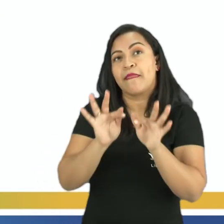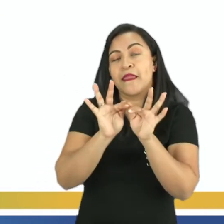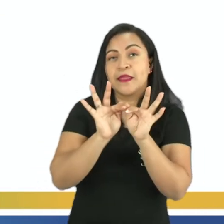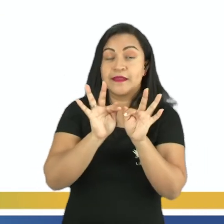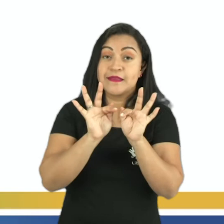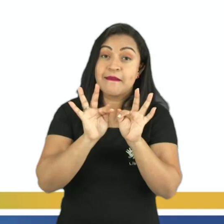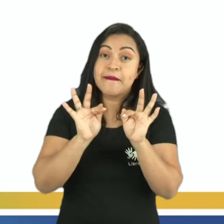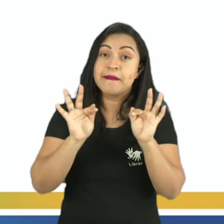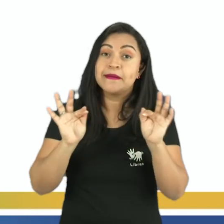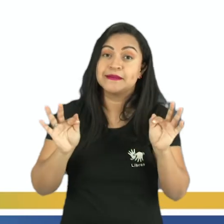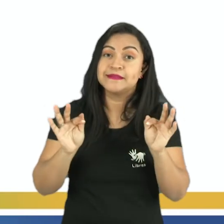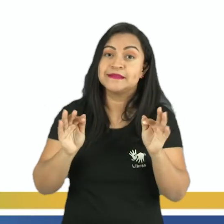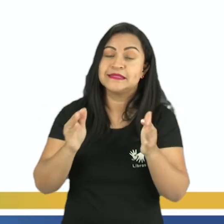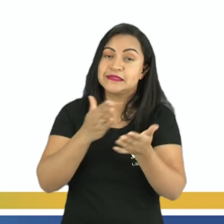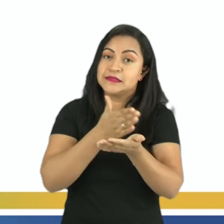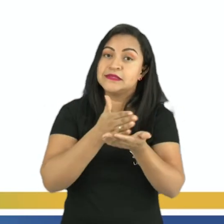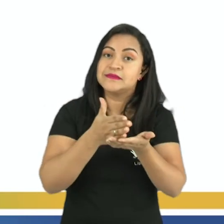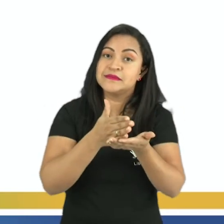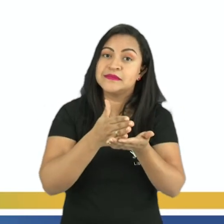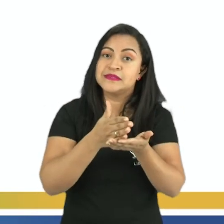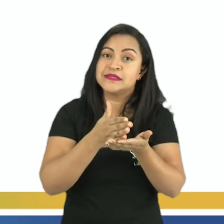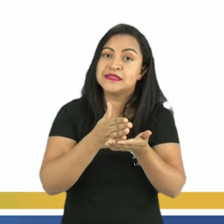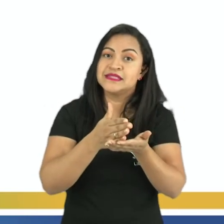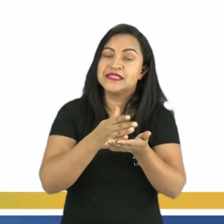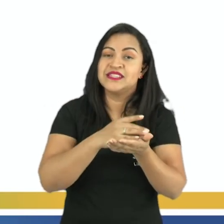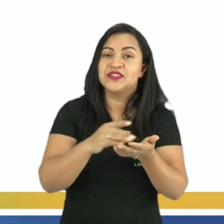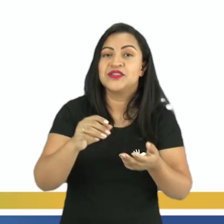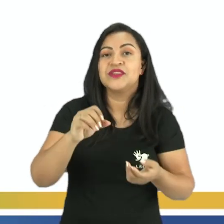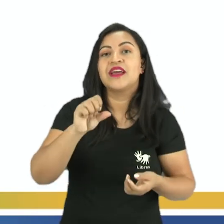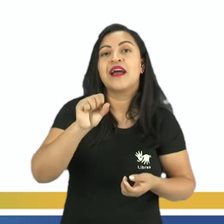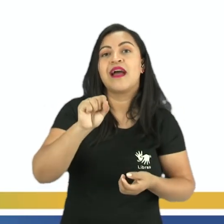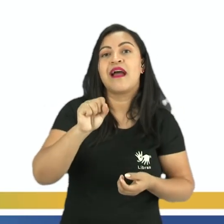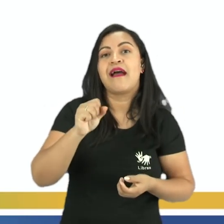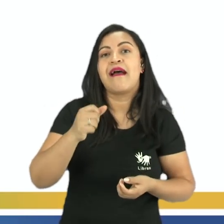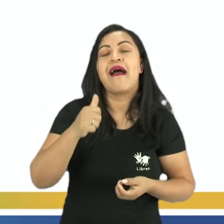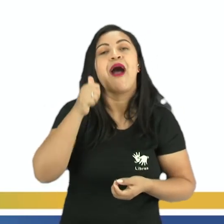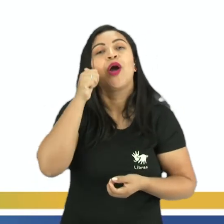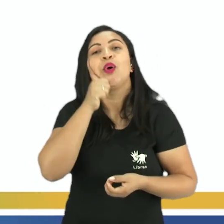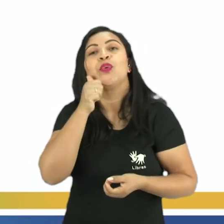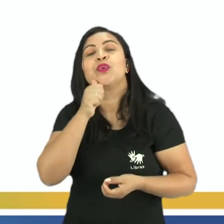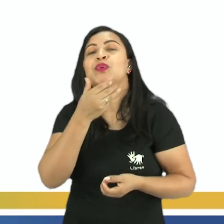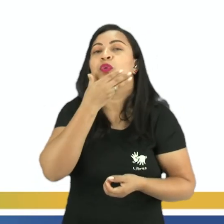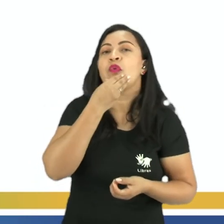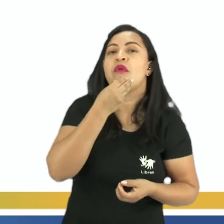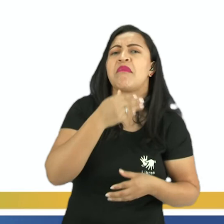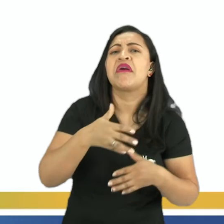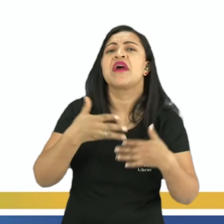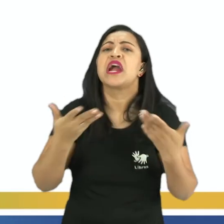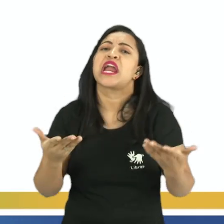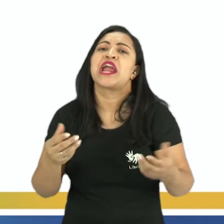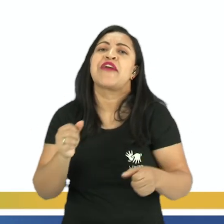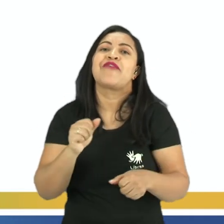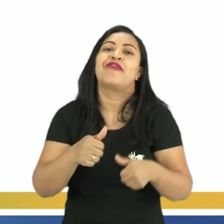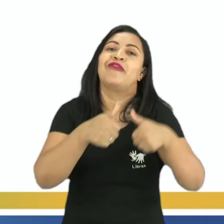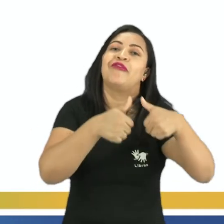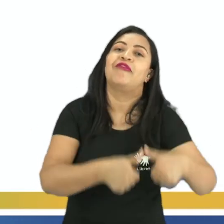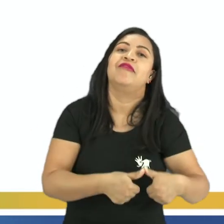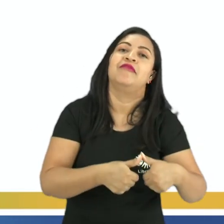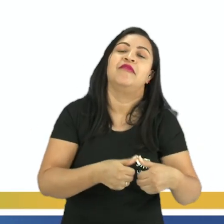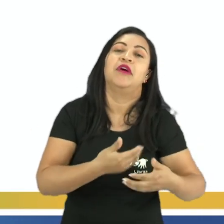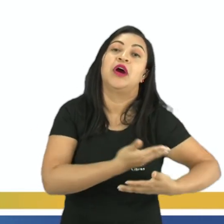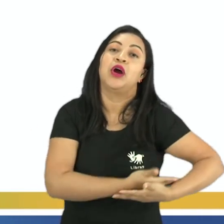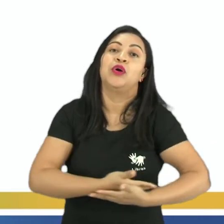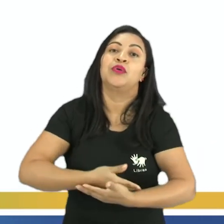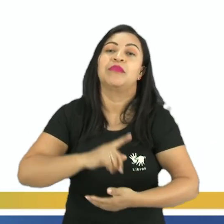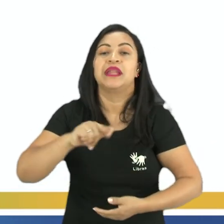né? Nessa passagem, a Silvia e Lúcio discutem sobre quem ficará com o bebê Júnior, filho do casal,